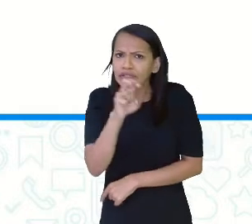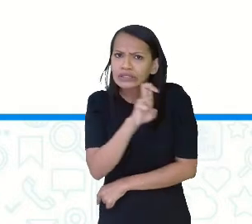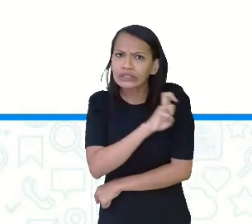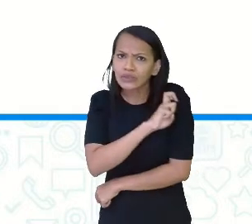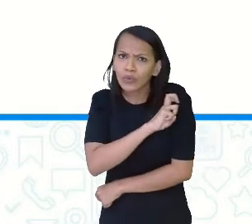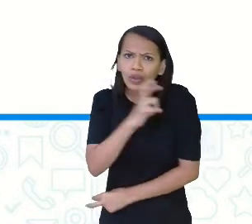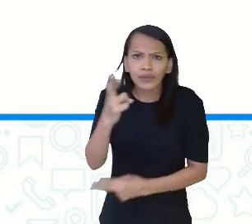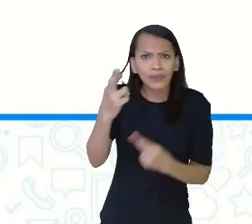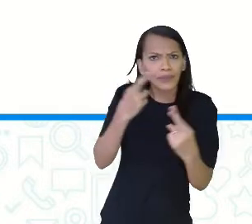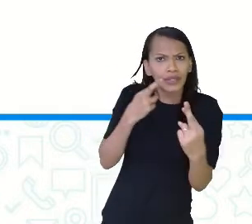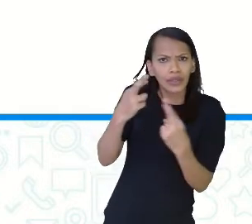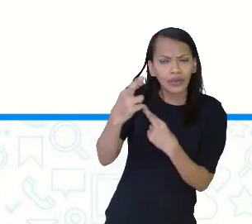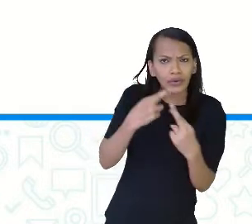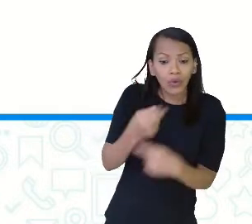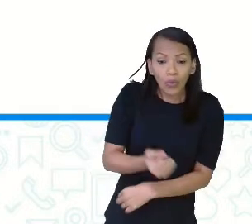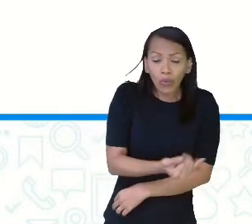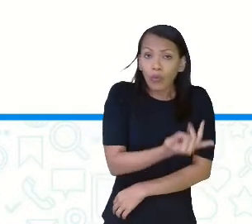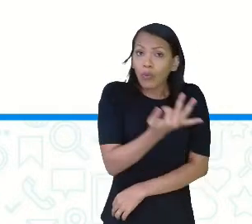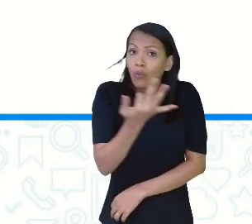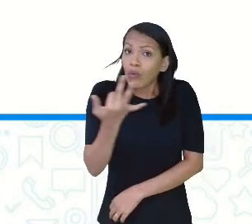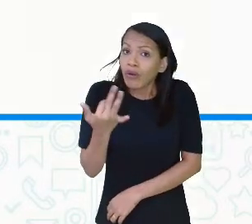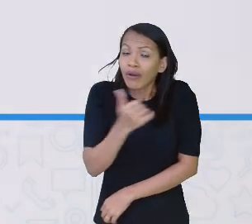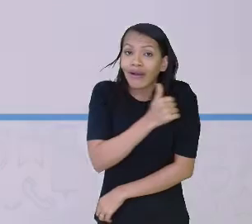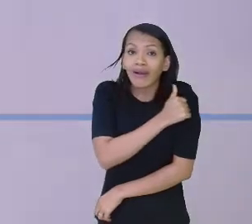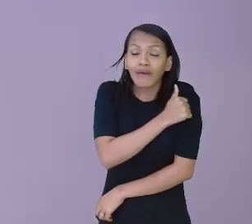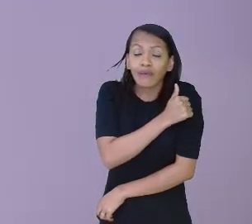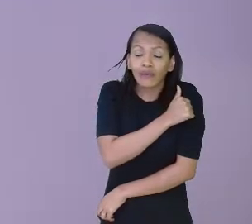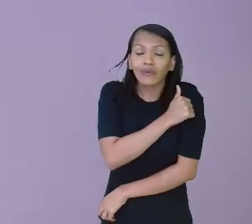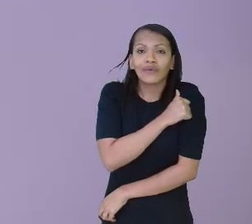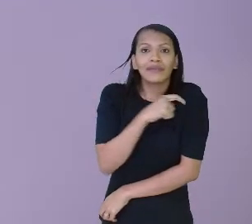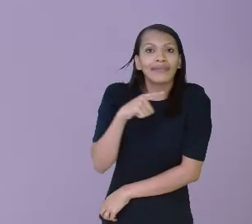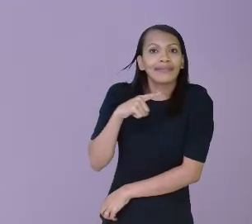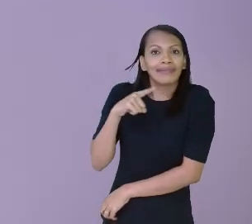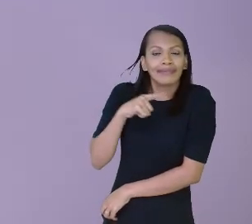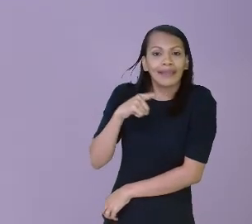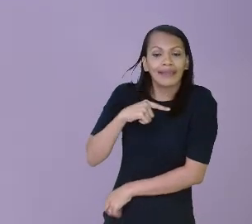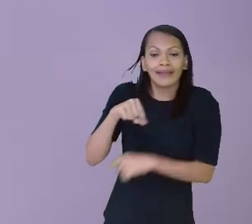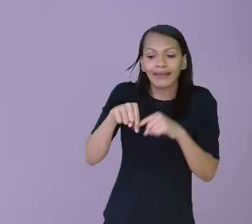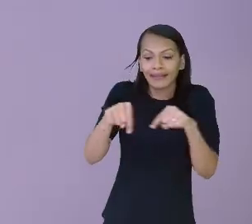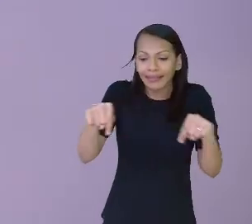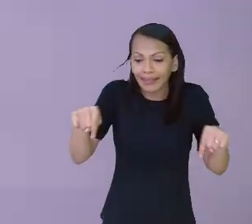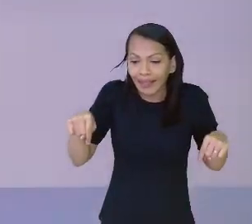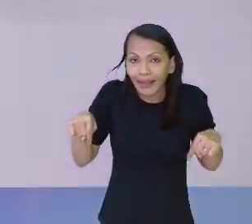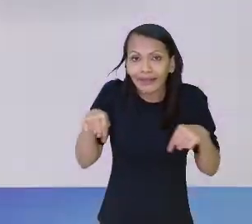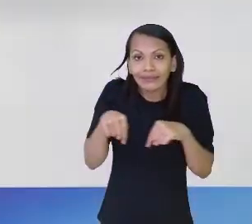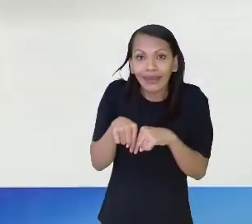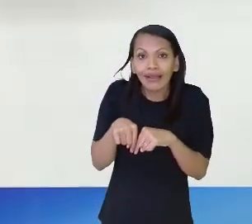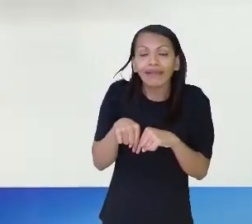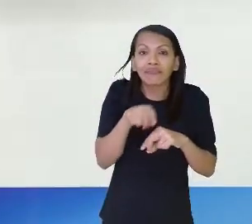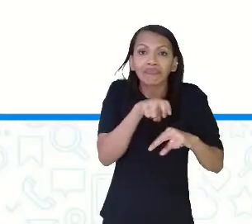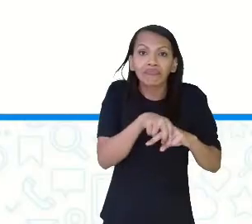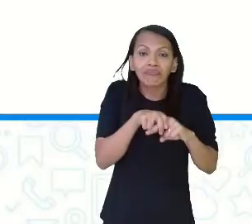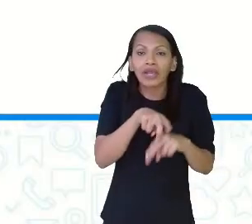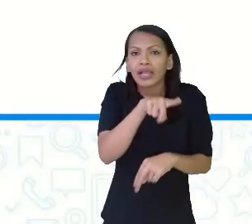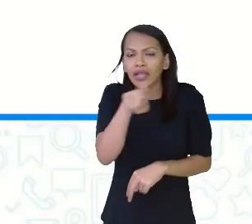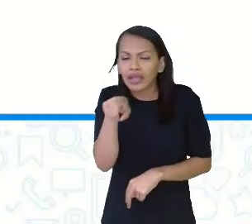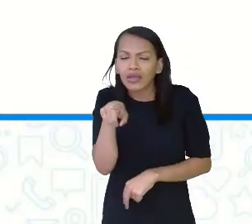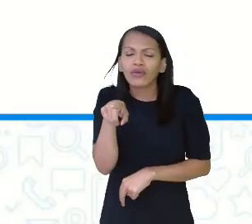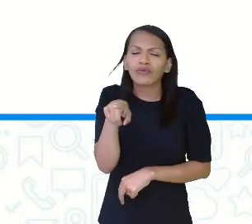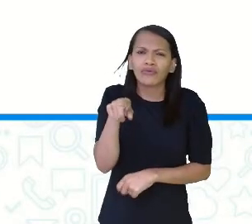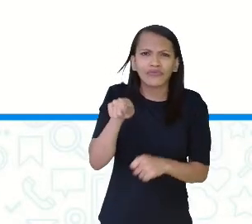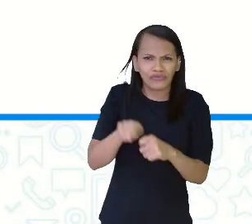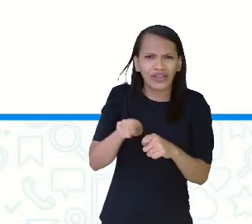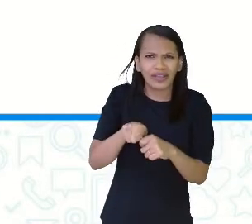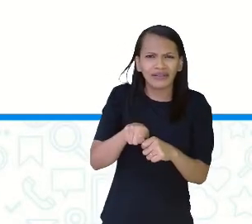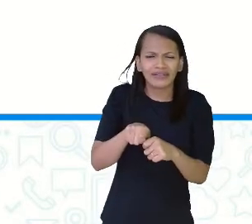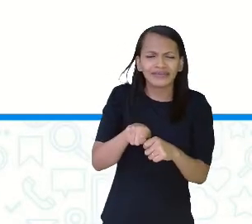responda. Quantos alunos tem na sala do 5º ano? Faz aí rapidinho, eu espero que